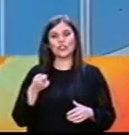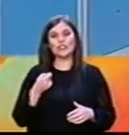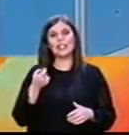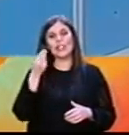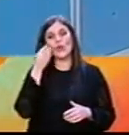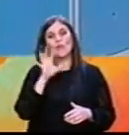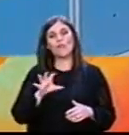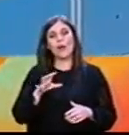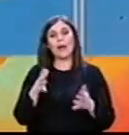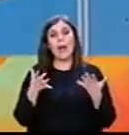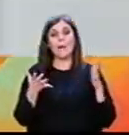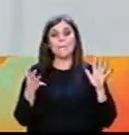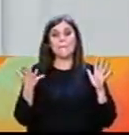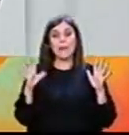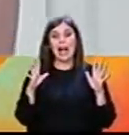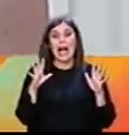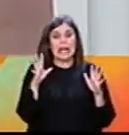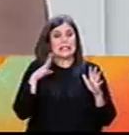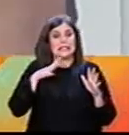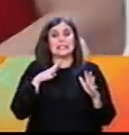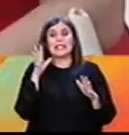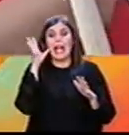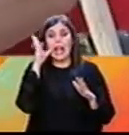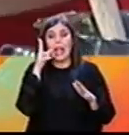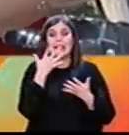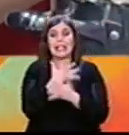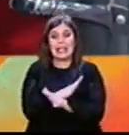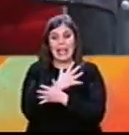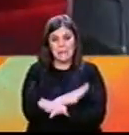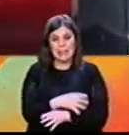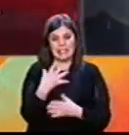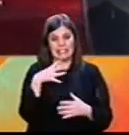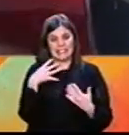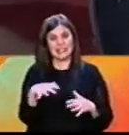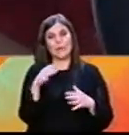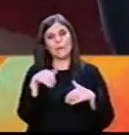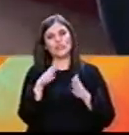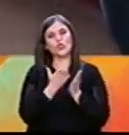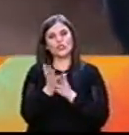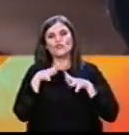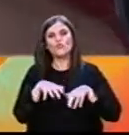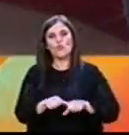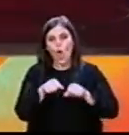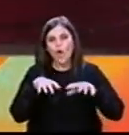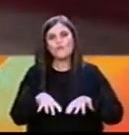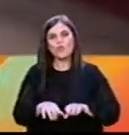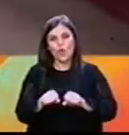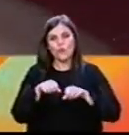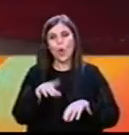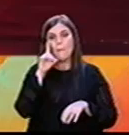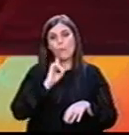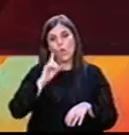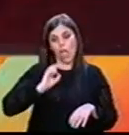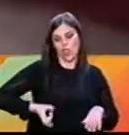com a massa ainda quente. Portanto, vamos amassar mais um pedacinho, tentar tornar a massa aqui mais moldável, estás querida, a ver? É uma mulher de